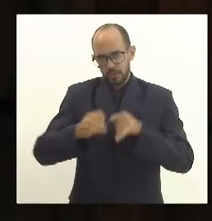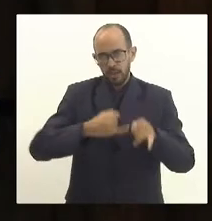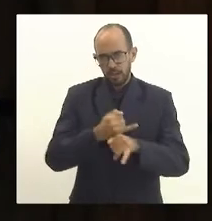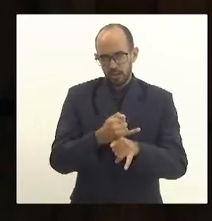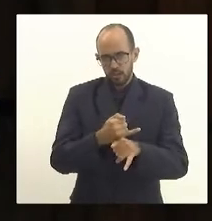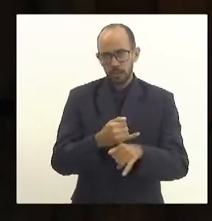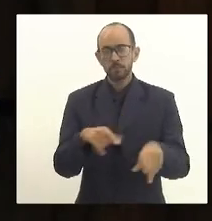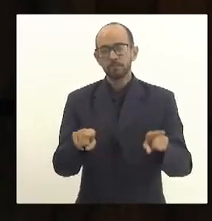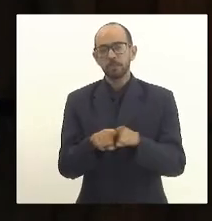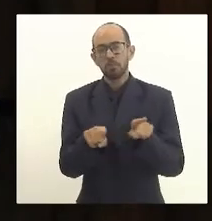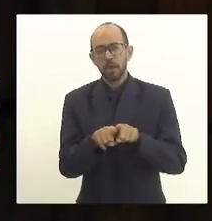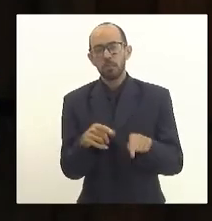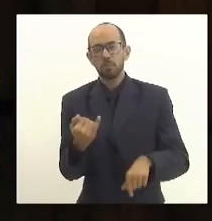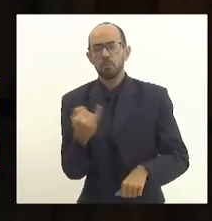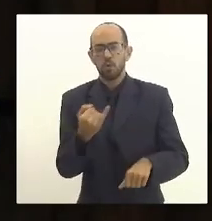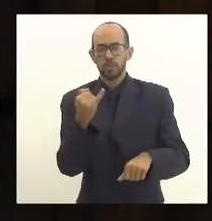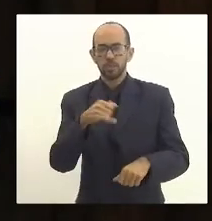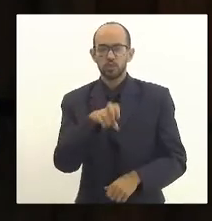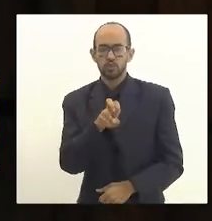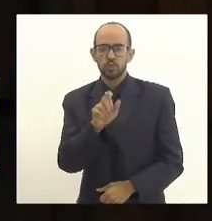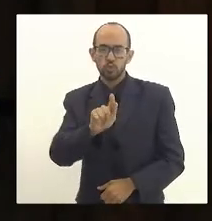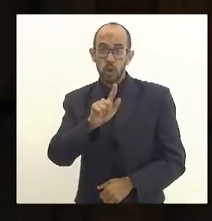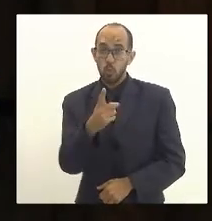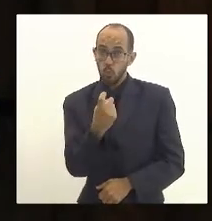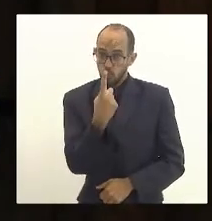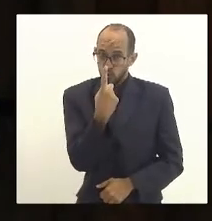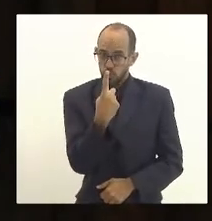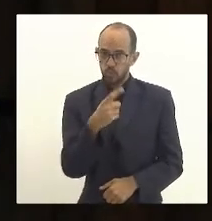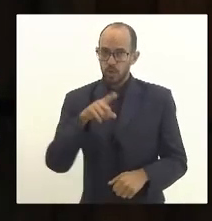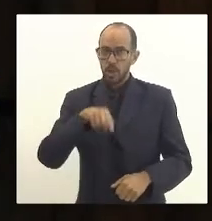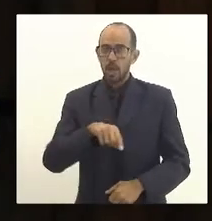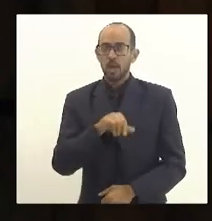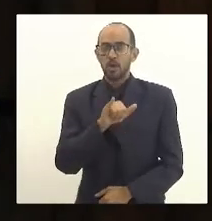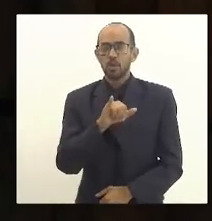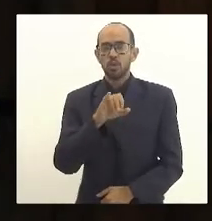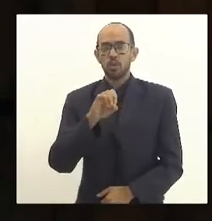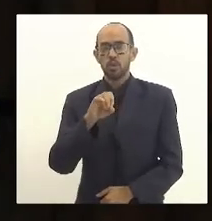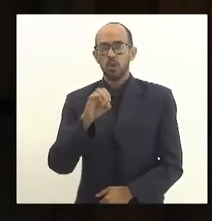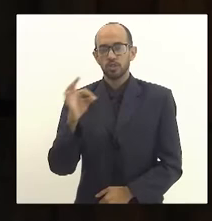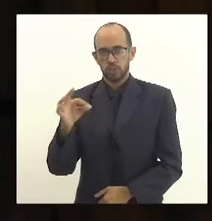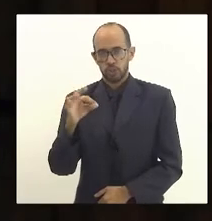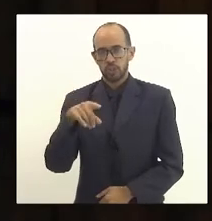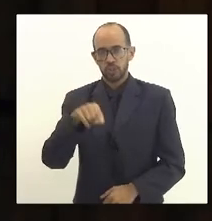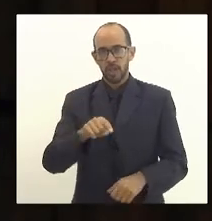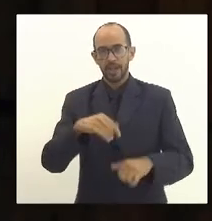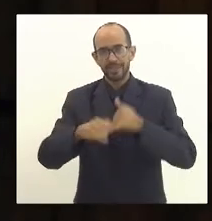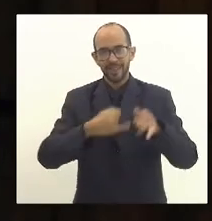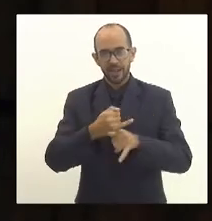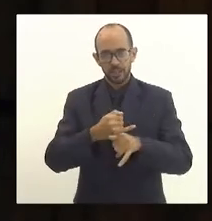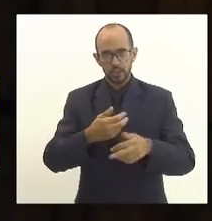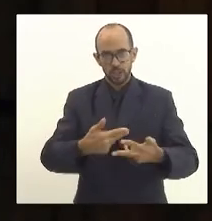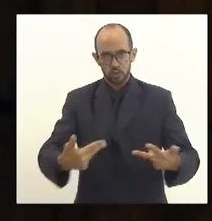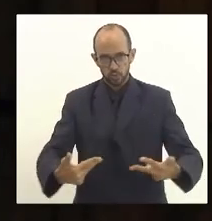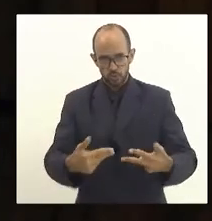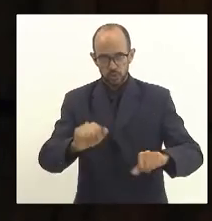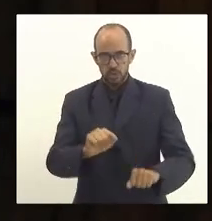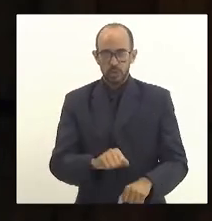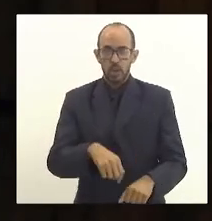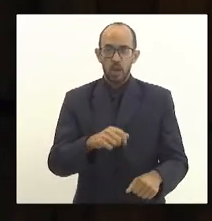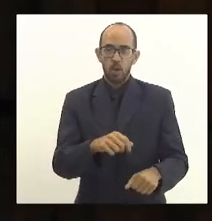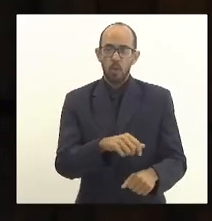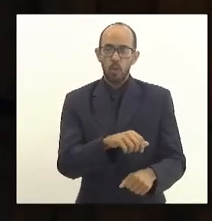ponto importante, que o 5G é único, é o IoT, a internet das coisas. O 4G consegue conectar 10